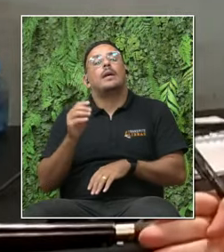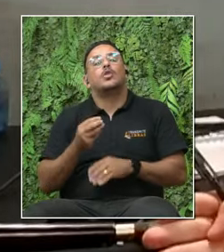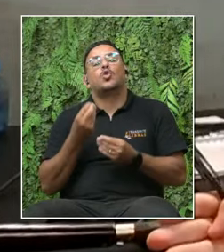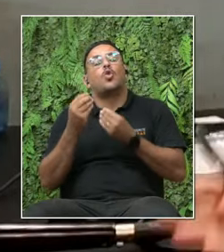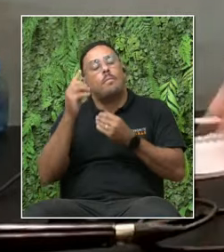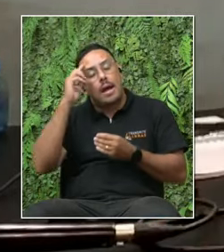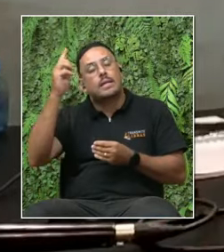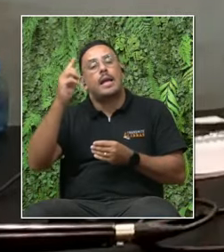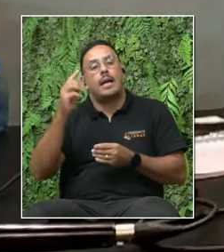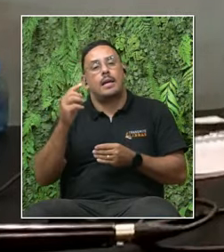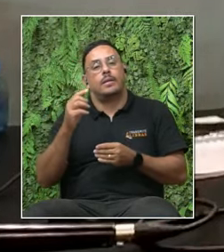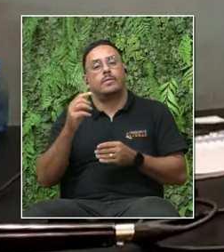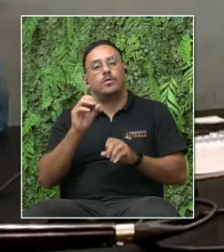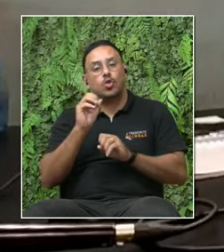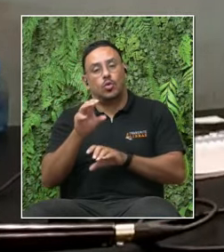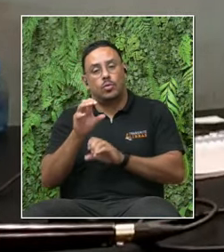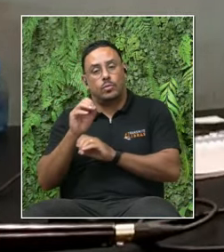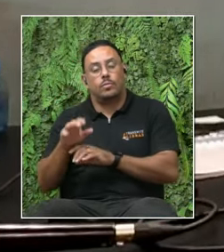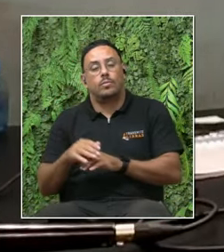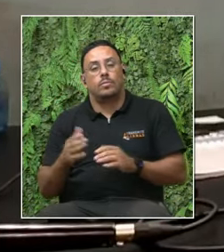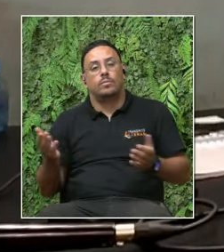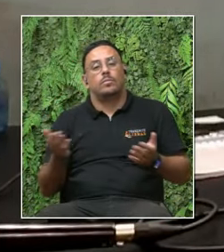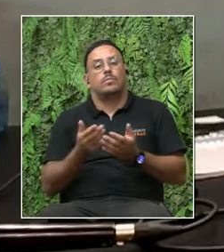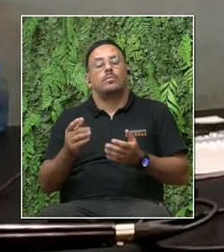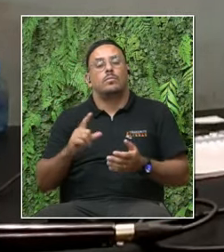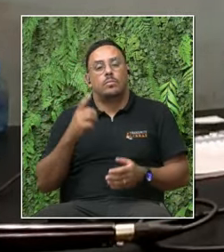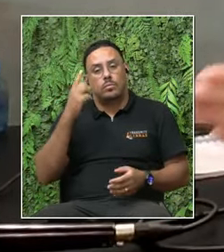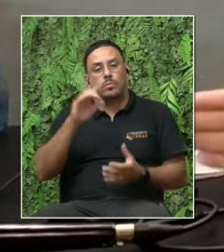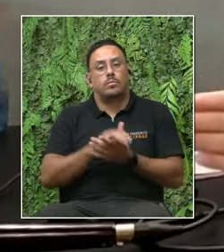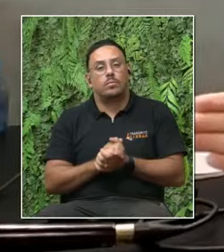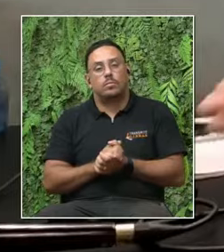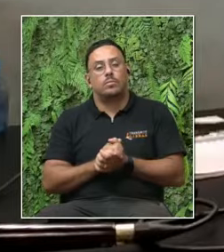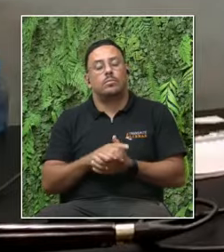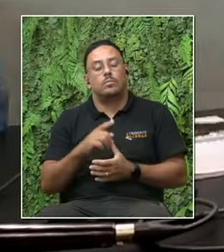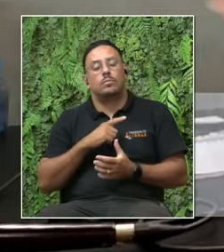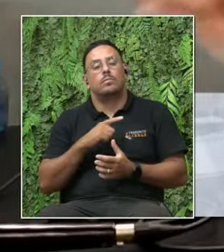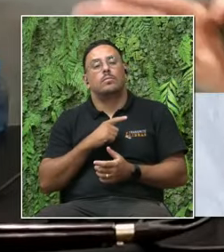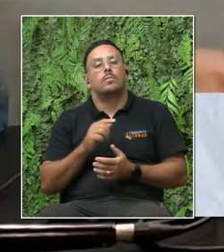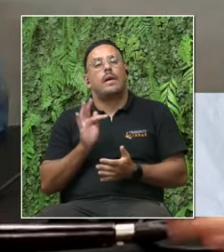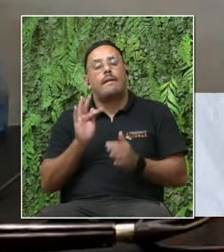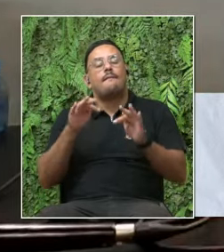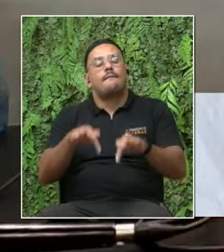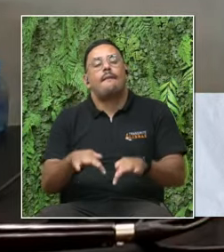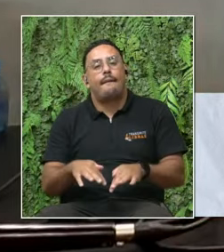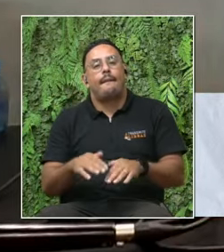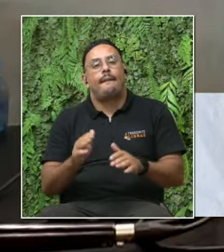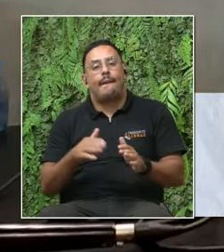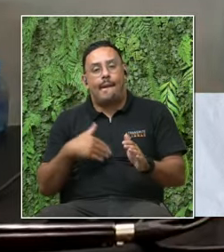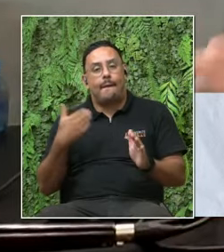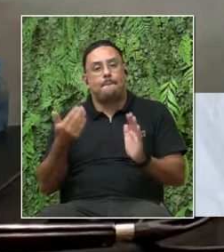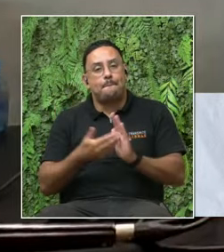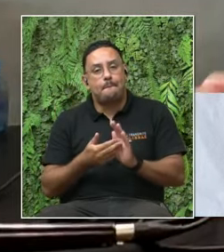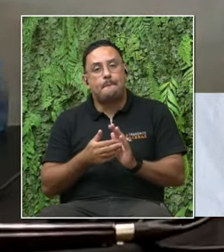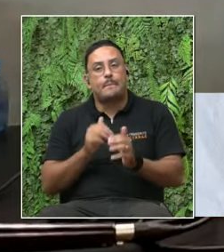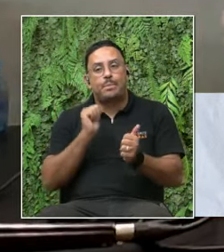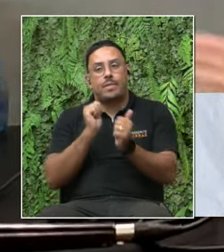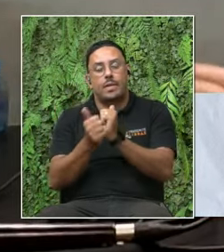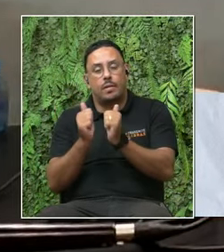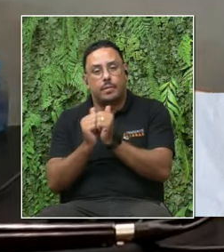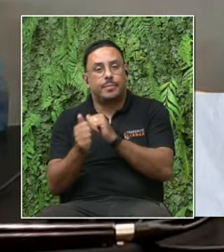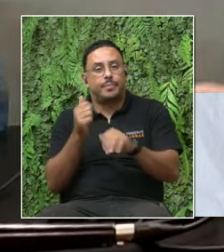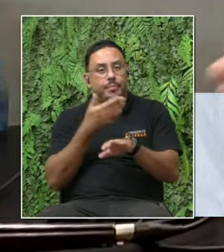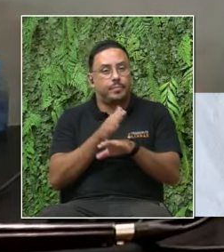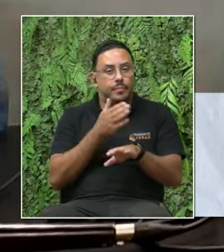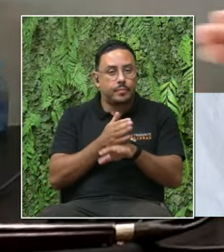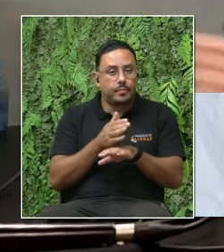treinador Então nesse nesses poucos dias né antes da grande final aqui todo todo jogo é treino